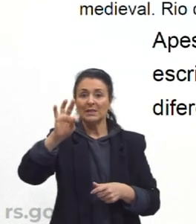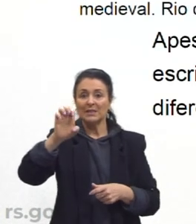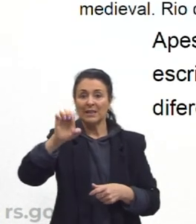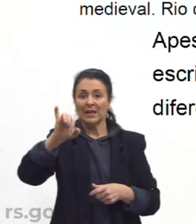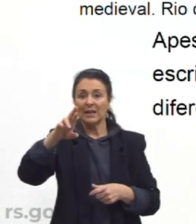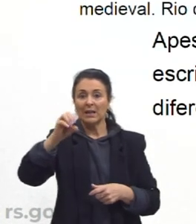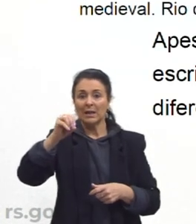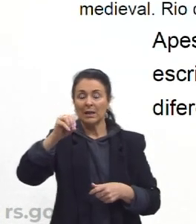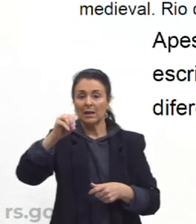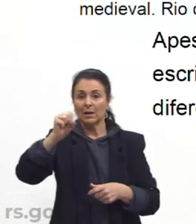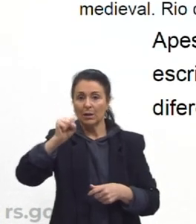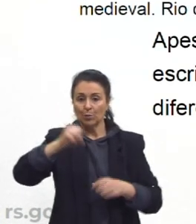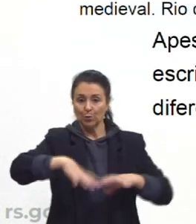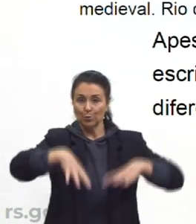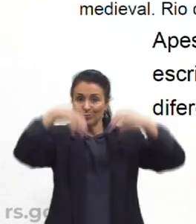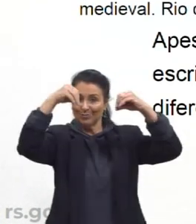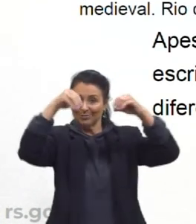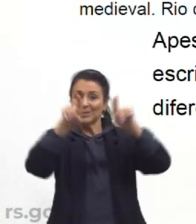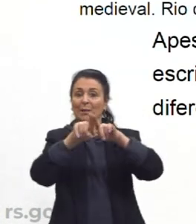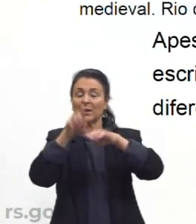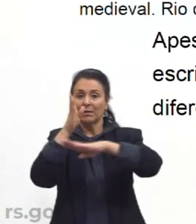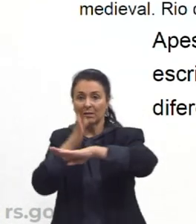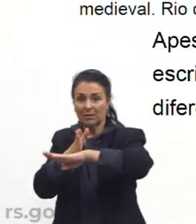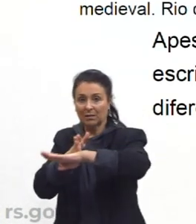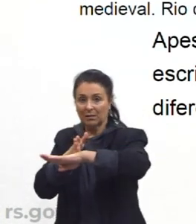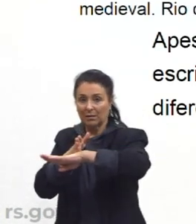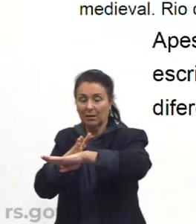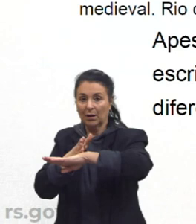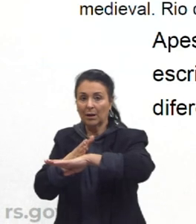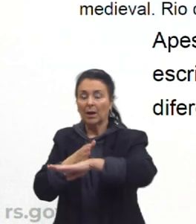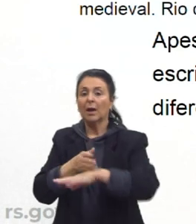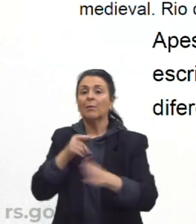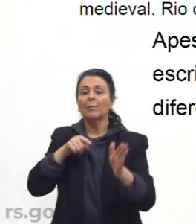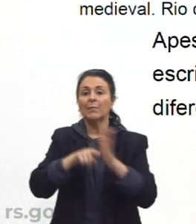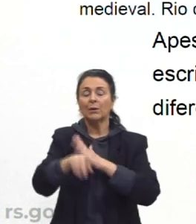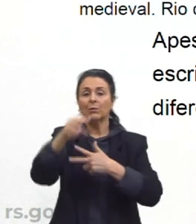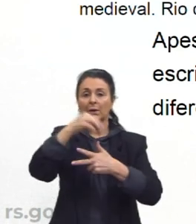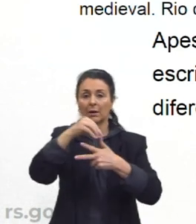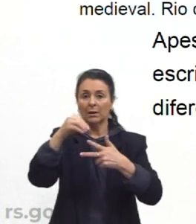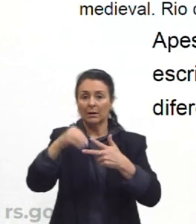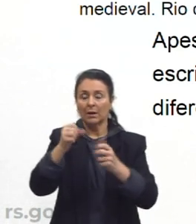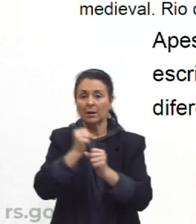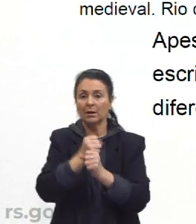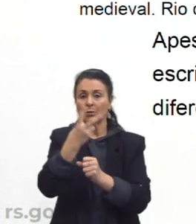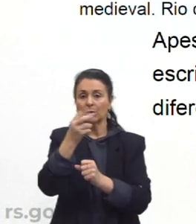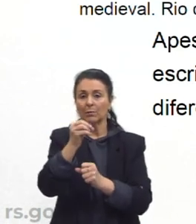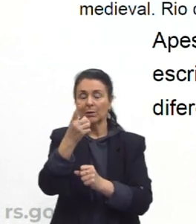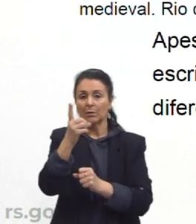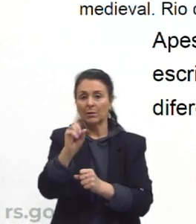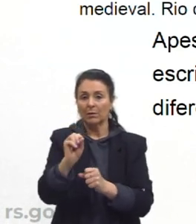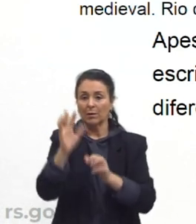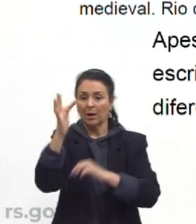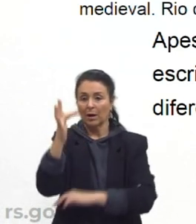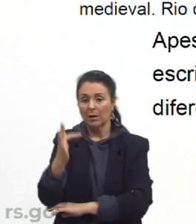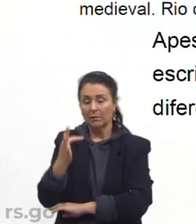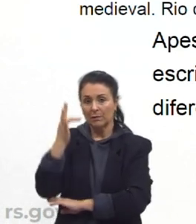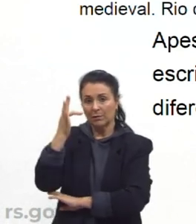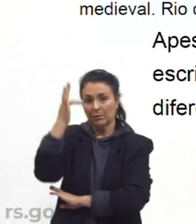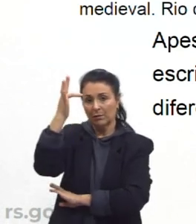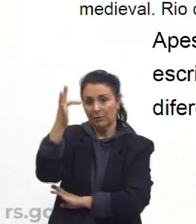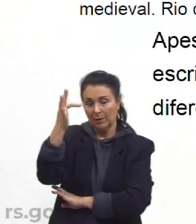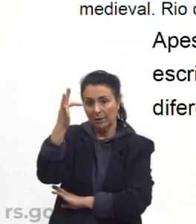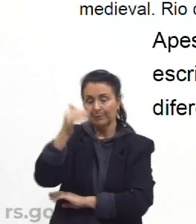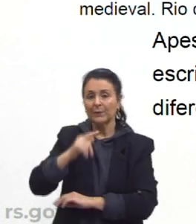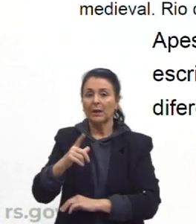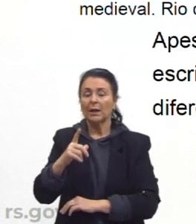idade média as questões do Enem olha só s2010 a filosofia de Agostinho é